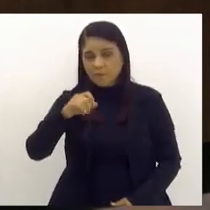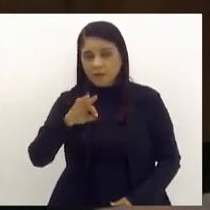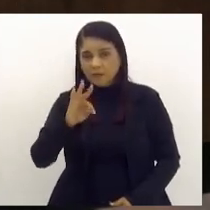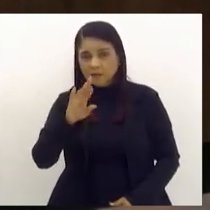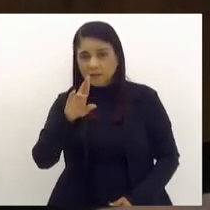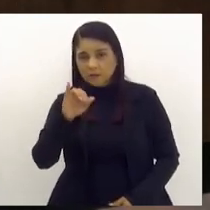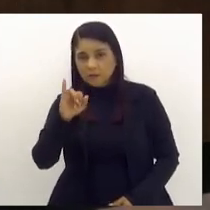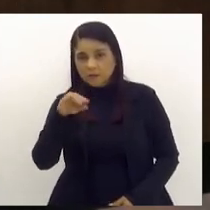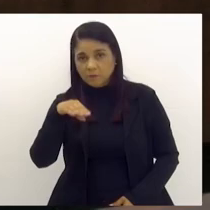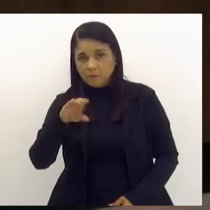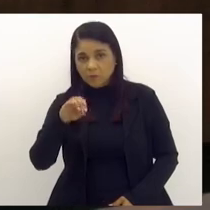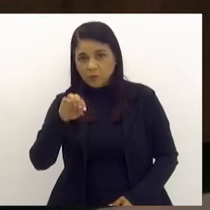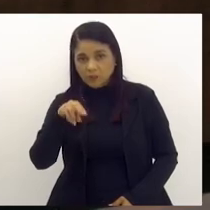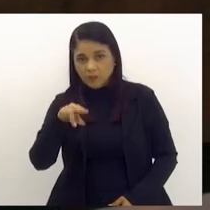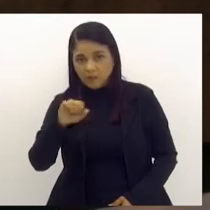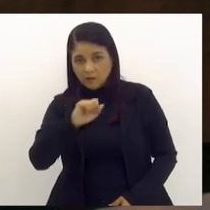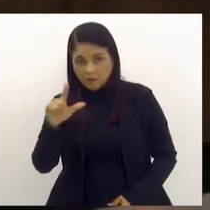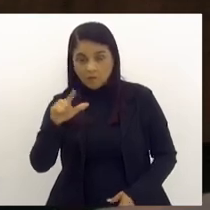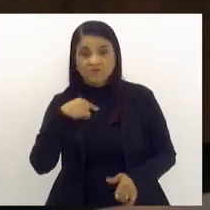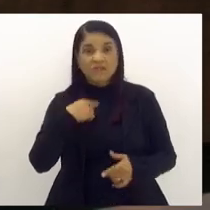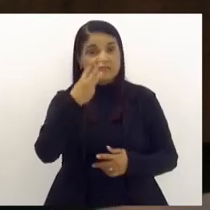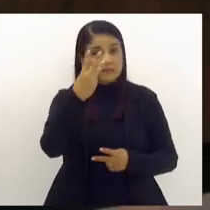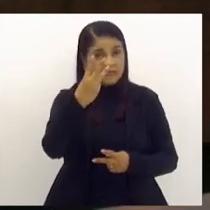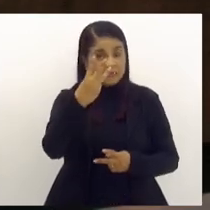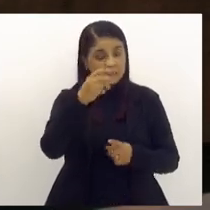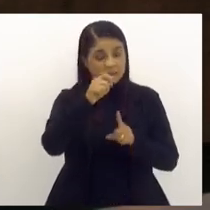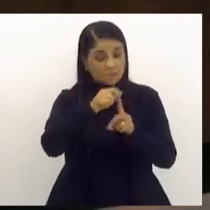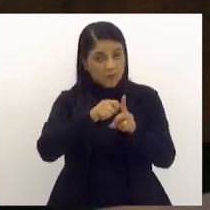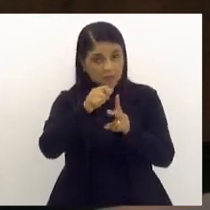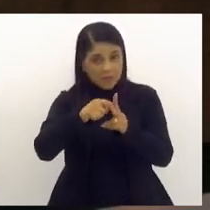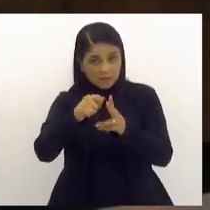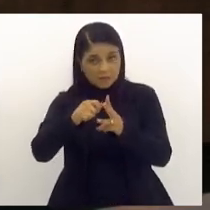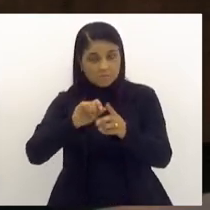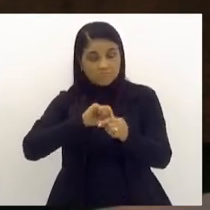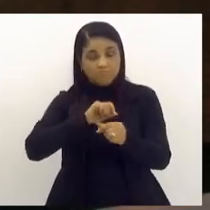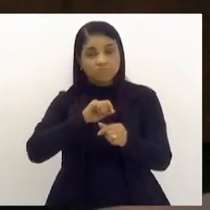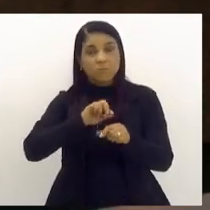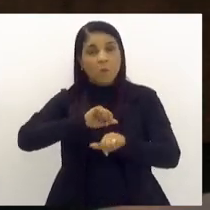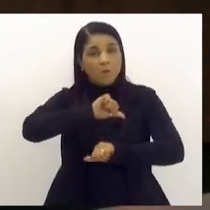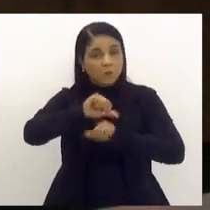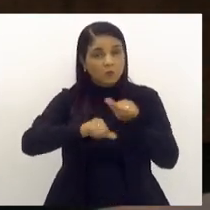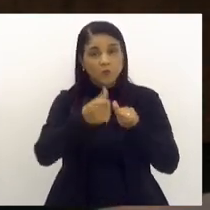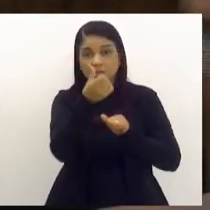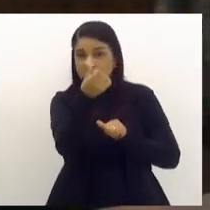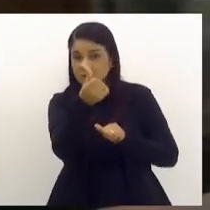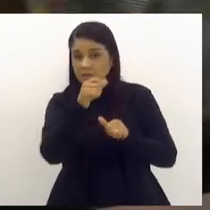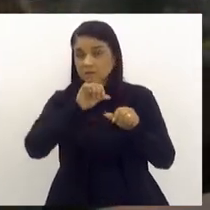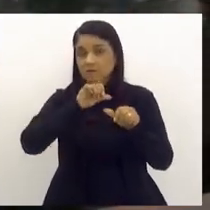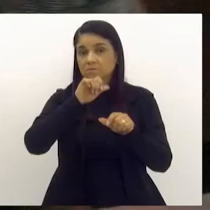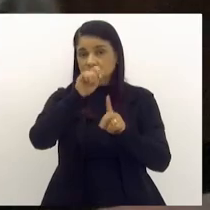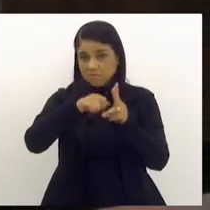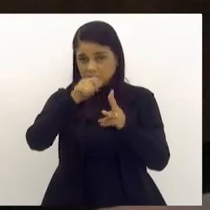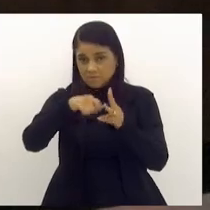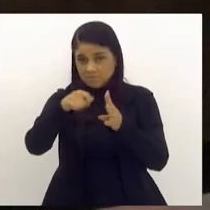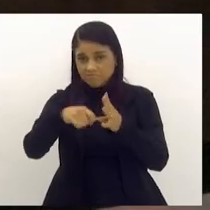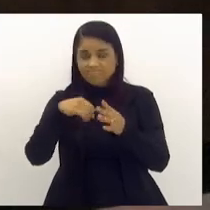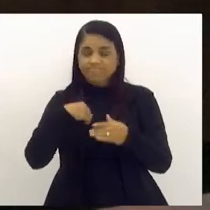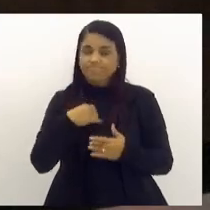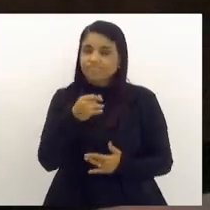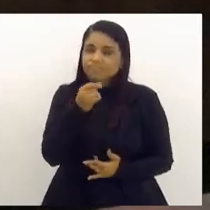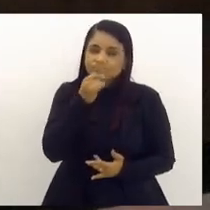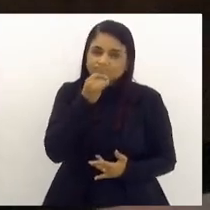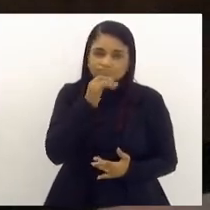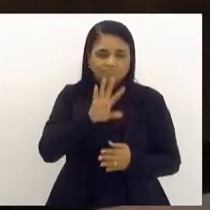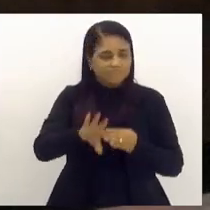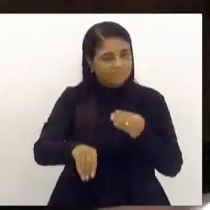do prazo de 3 meses para 6 meses. Quero lamentar que não conseguimos inserir a